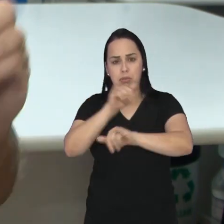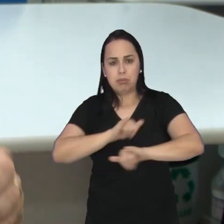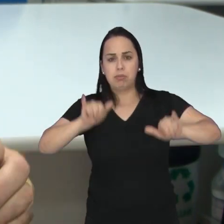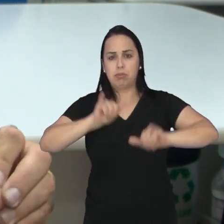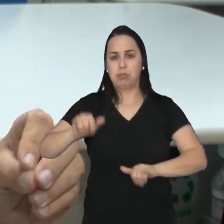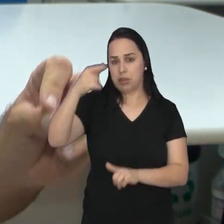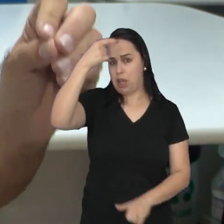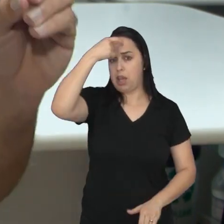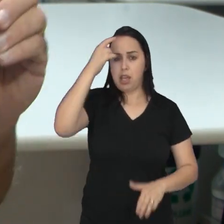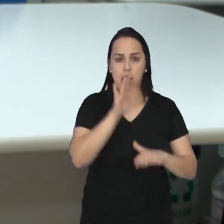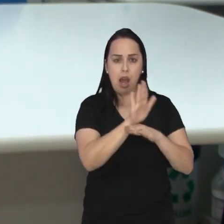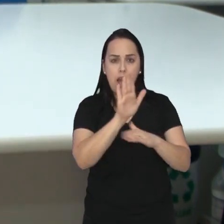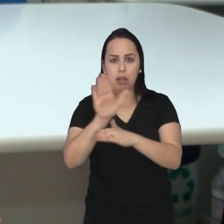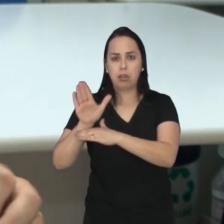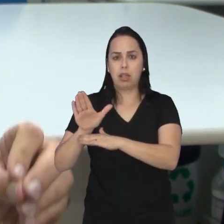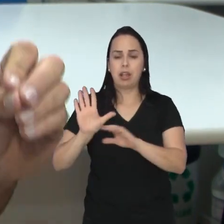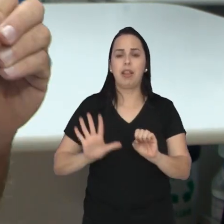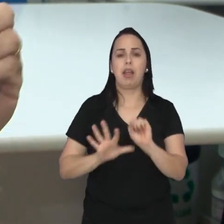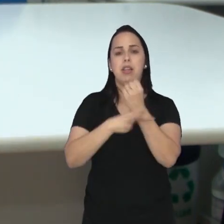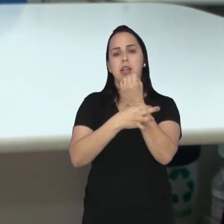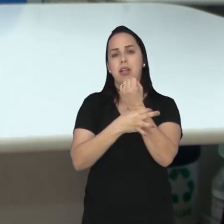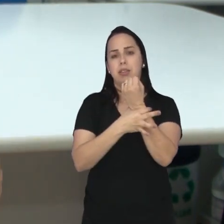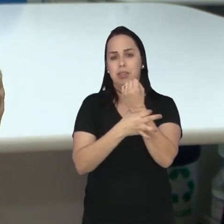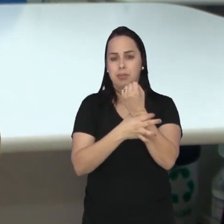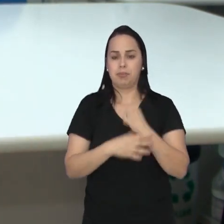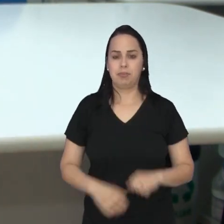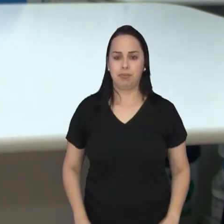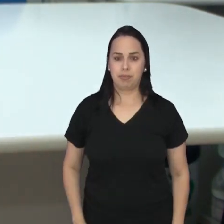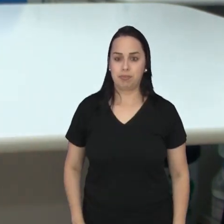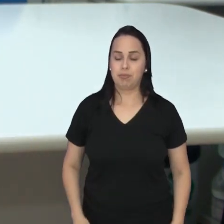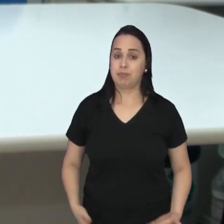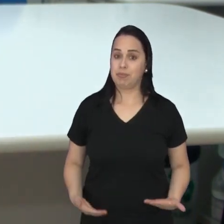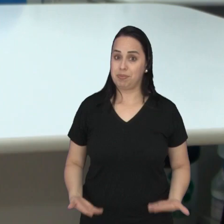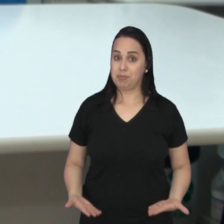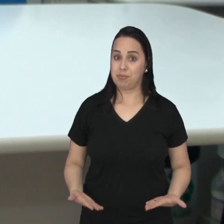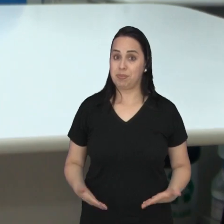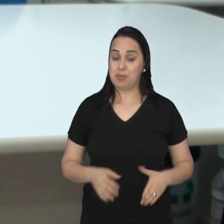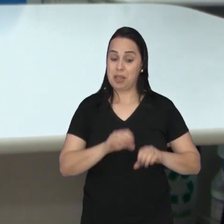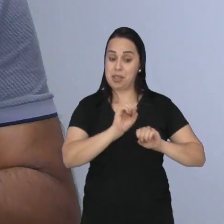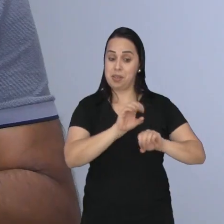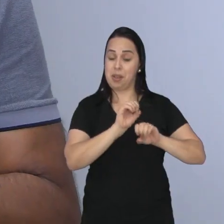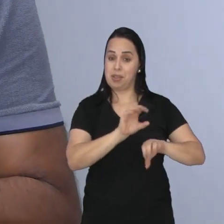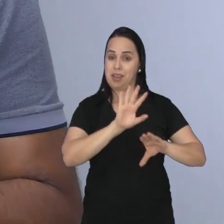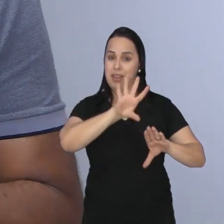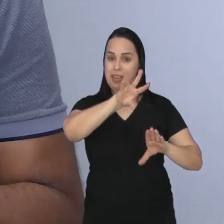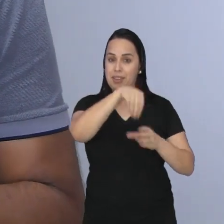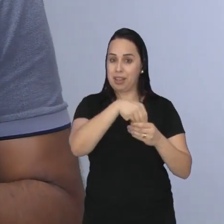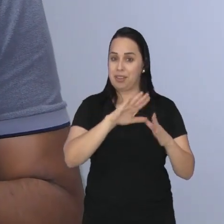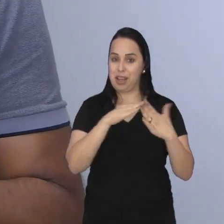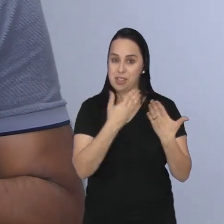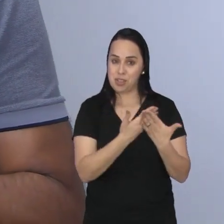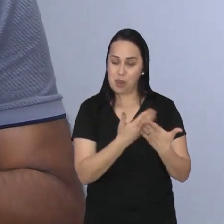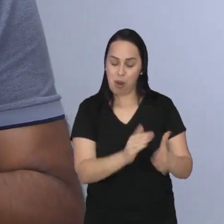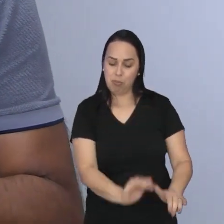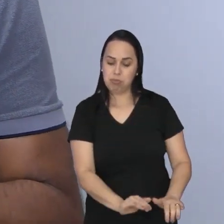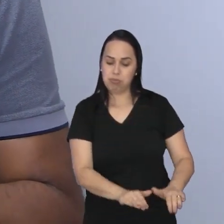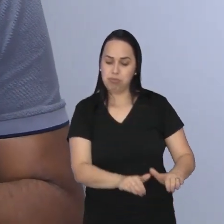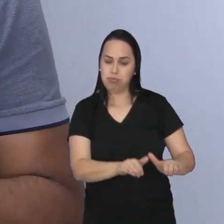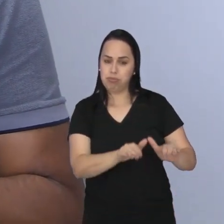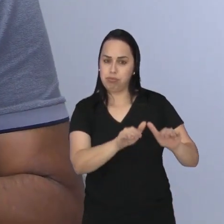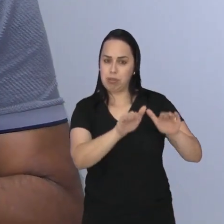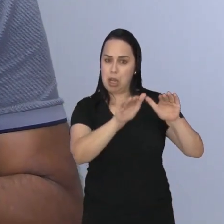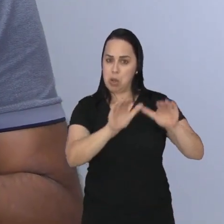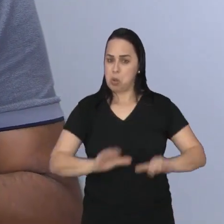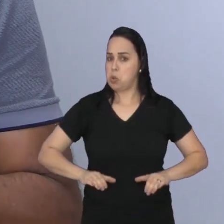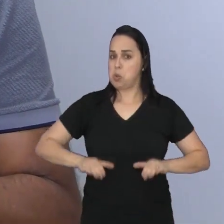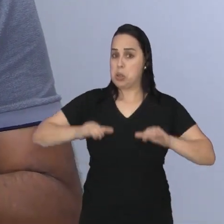tenha ações para conscientizar e ajudar a segurança do trânsito aqui da nossa cidade. Levar para as escolas, né? Formar